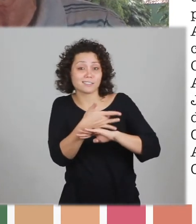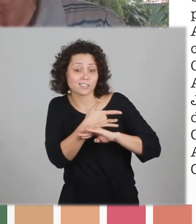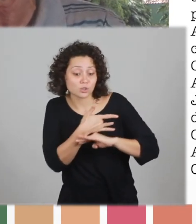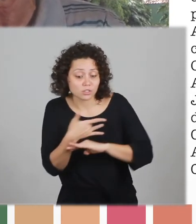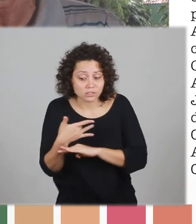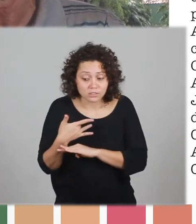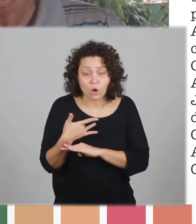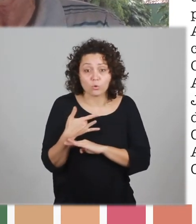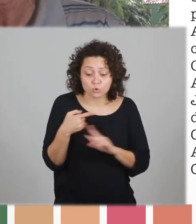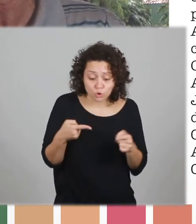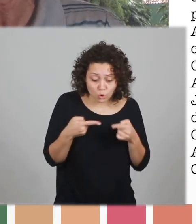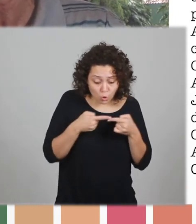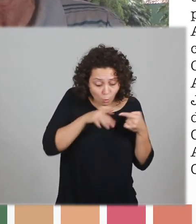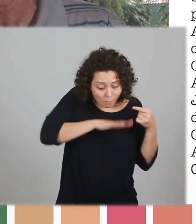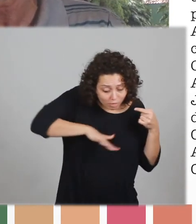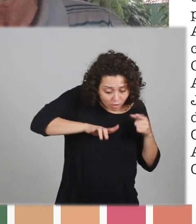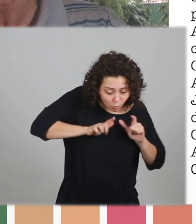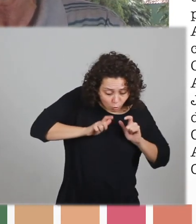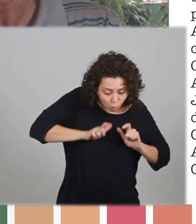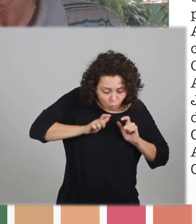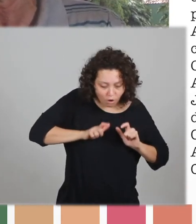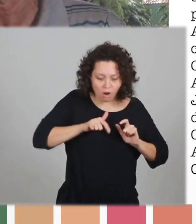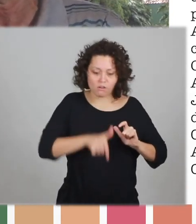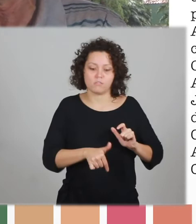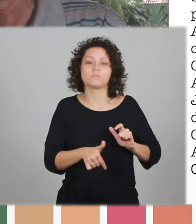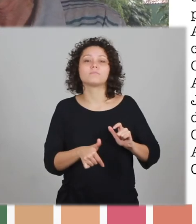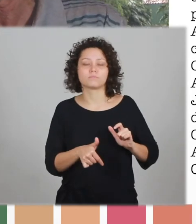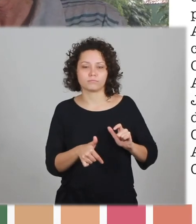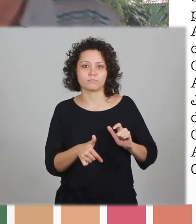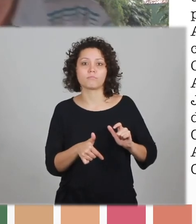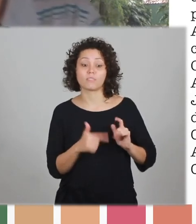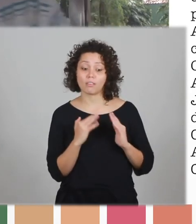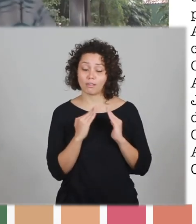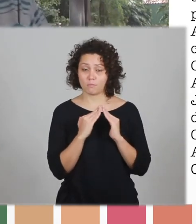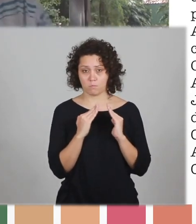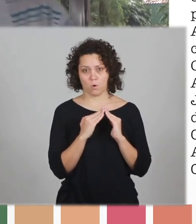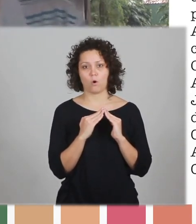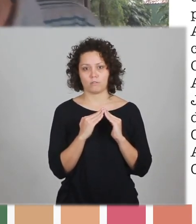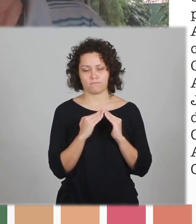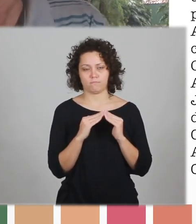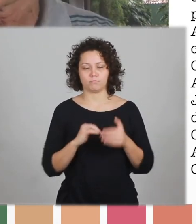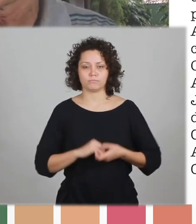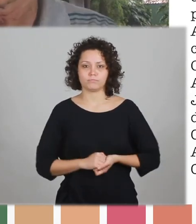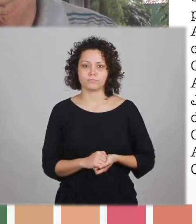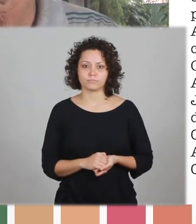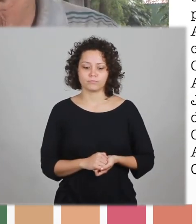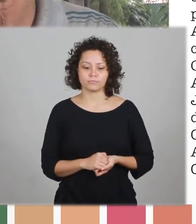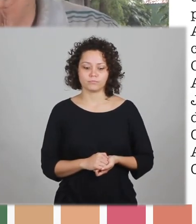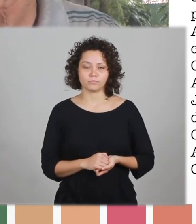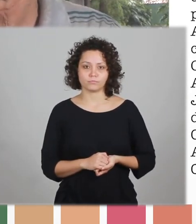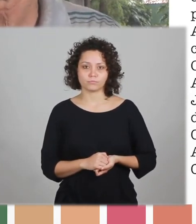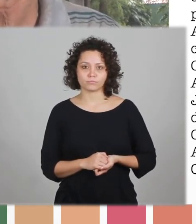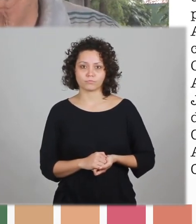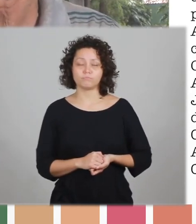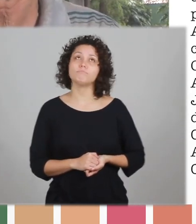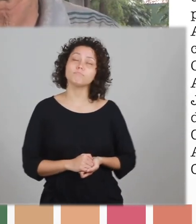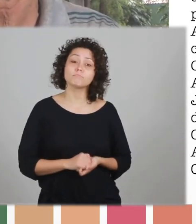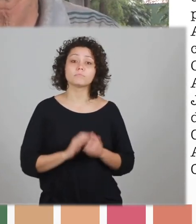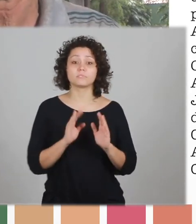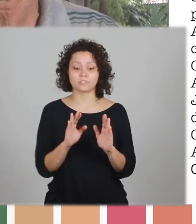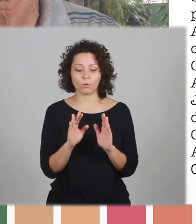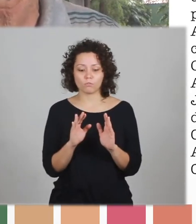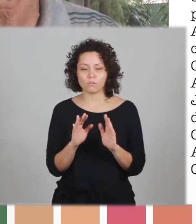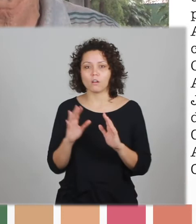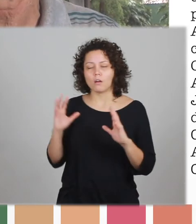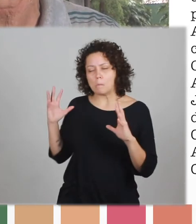com o ambiente com a qualidade do ambiente e a promoção da resiliência do ambiente onde vivem. E tudo isso tem que ser